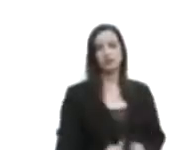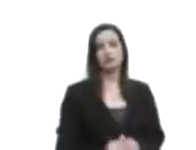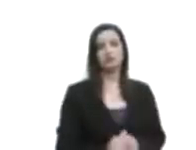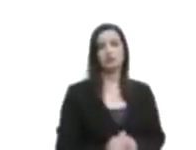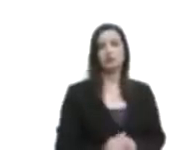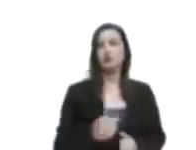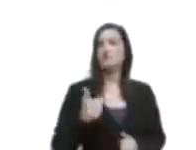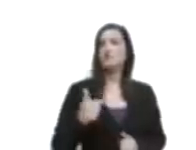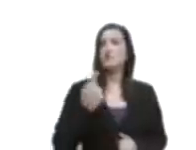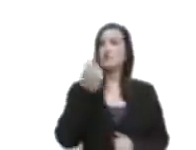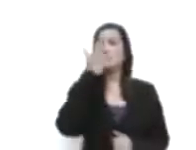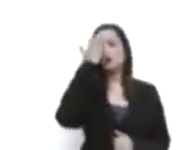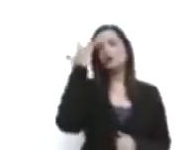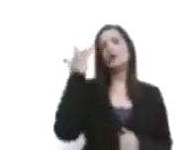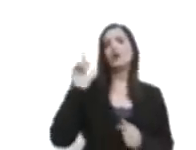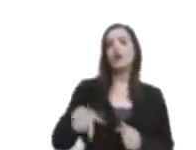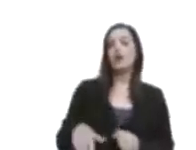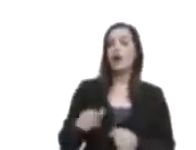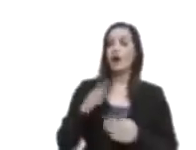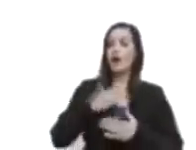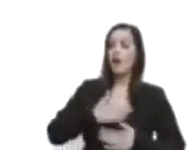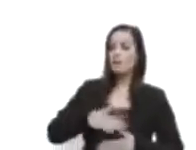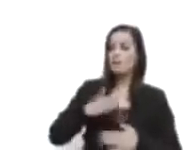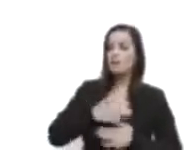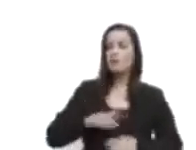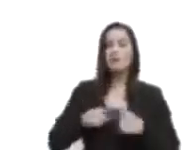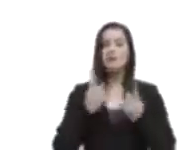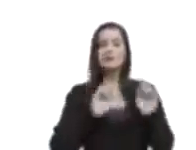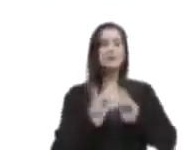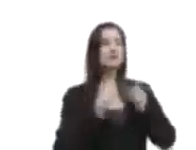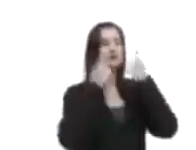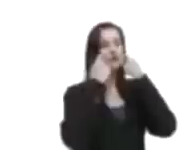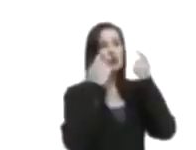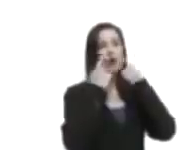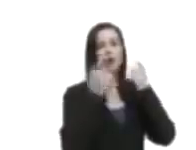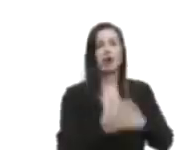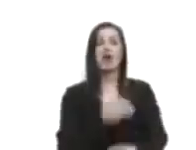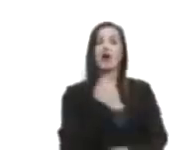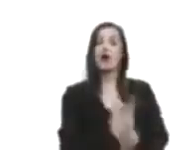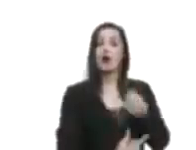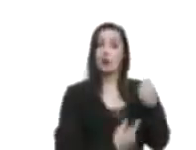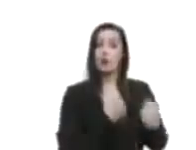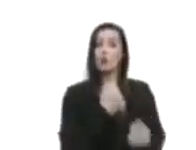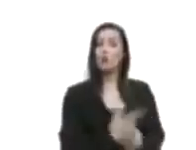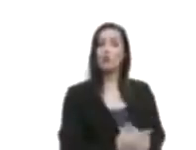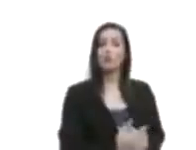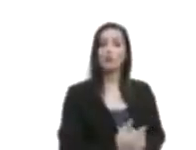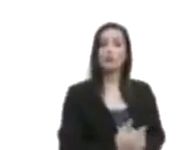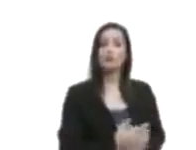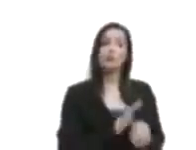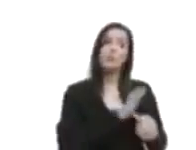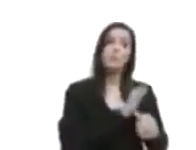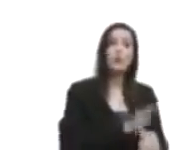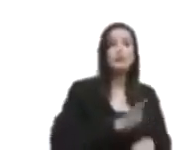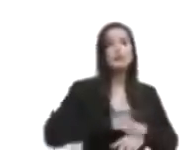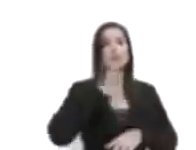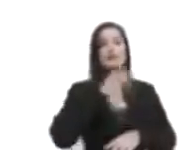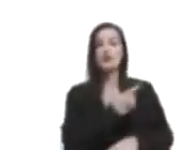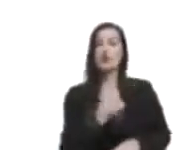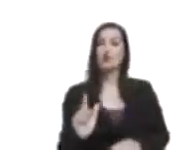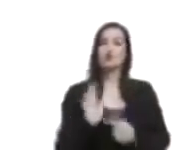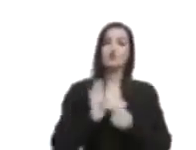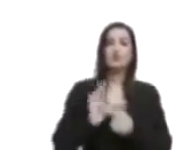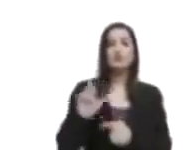pacificador, mas não chora. Alguns manifestam algumas bem-aventuranças de maneira mais acentuada que outro. Mas a verdade